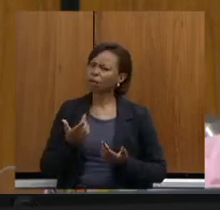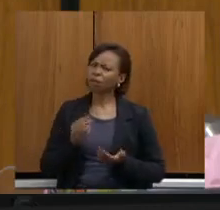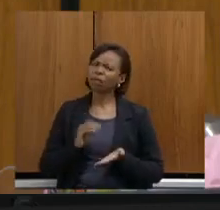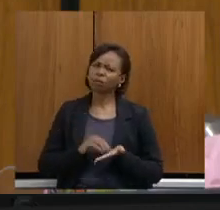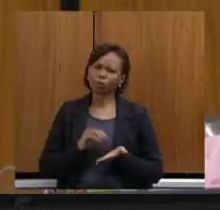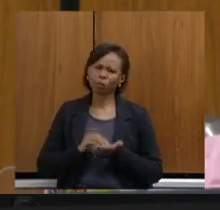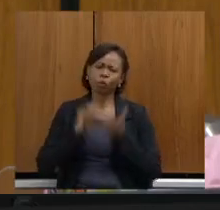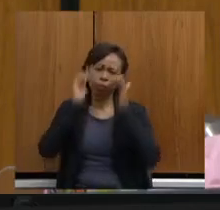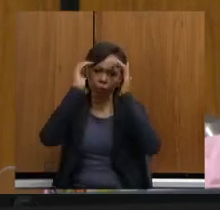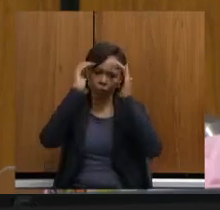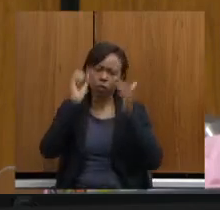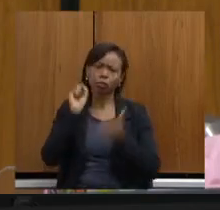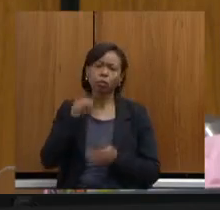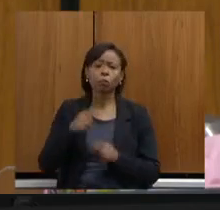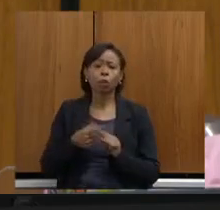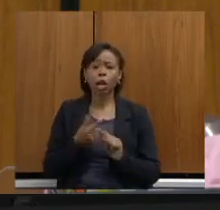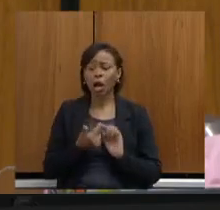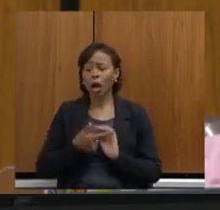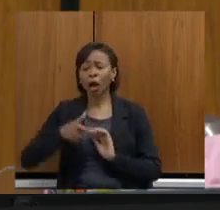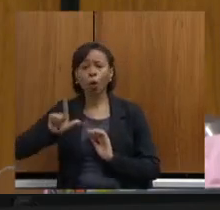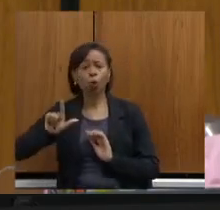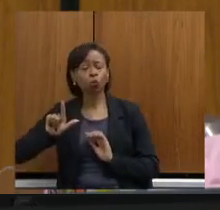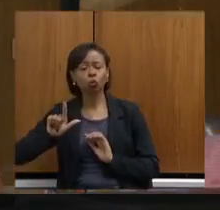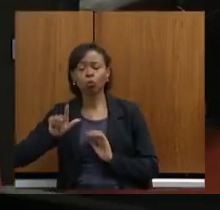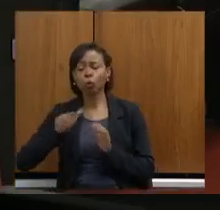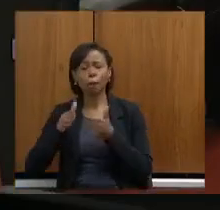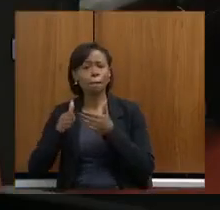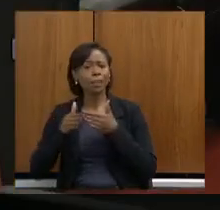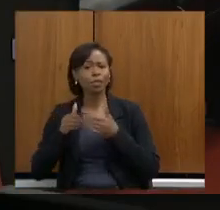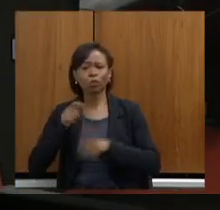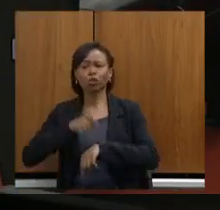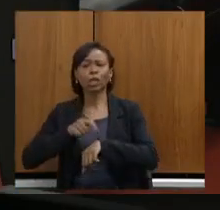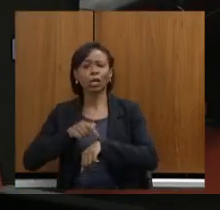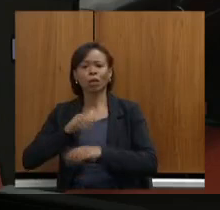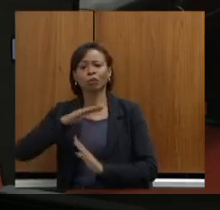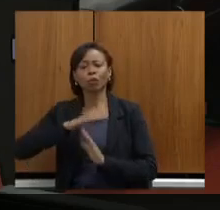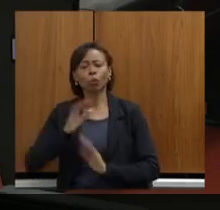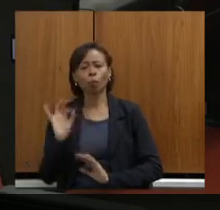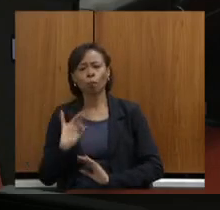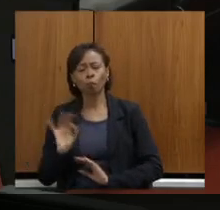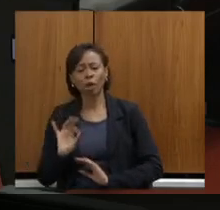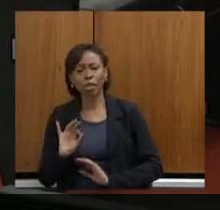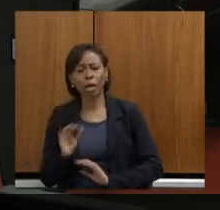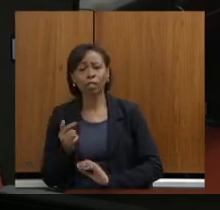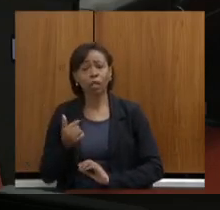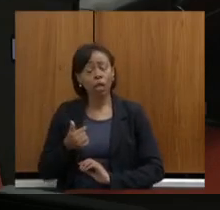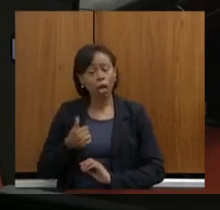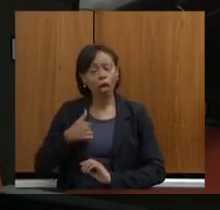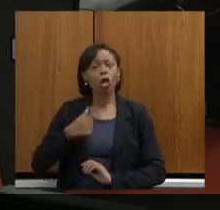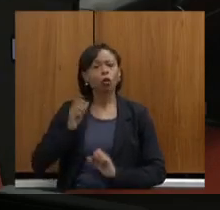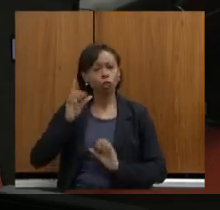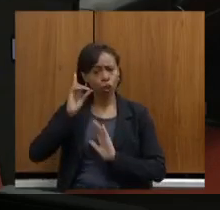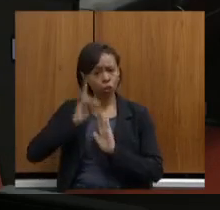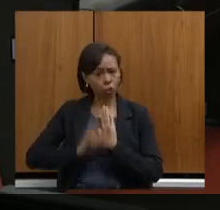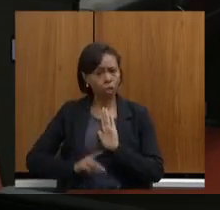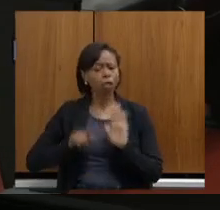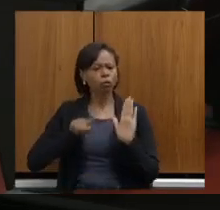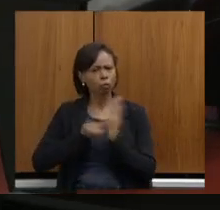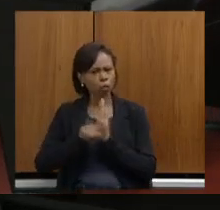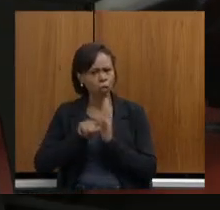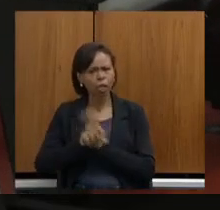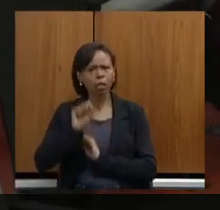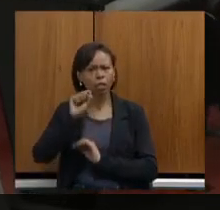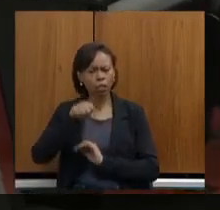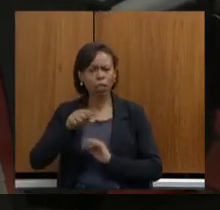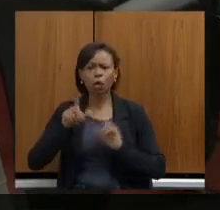antes foi pedido ninguém antes foi pedido eu tenho direito de fazer Os questionamentos eo julgar necessários como fiz ontem como fiz hoje como faremos